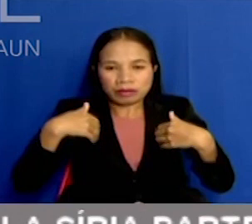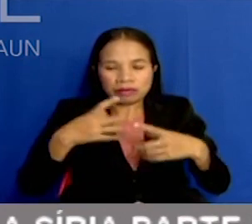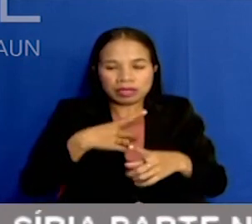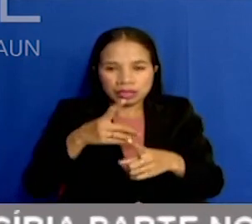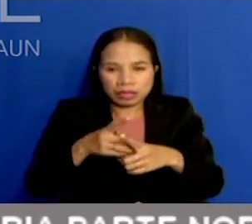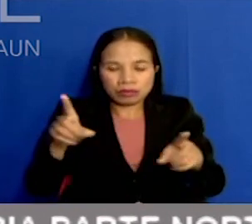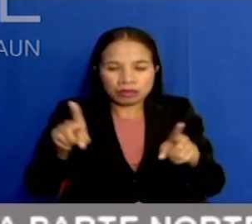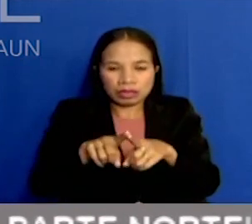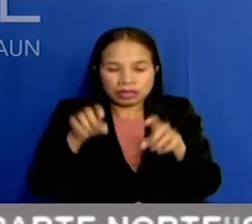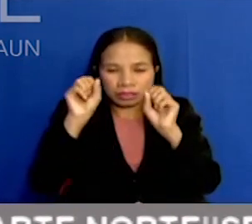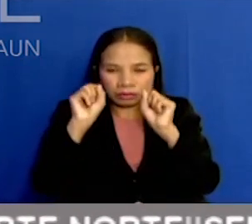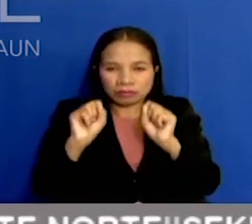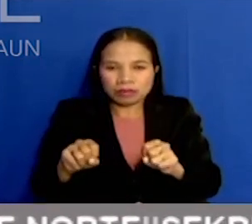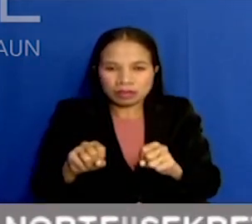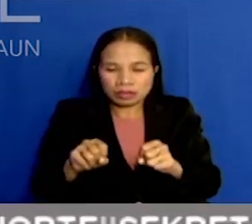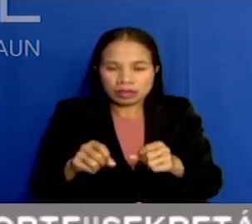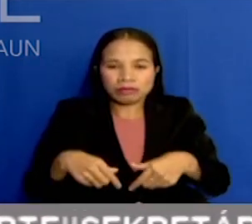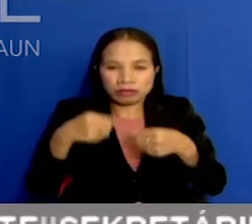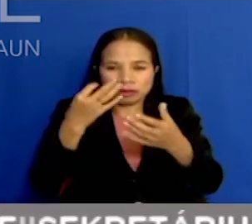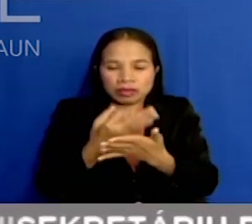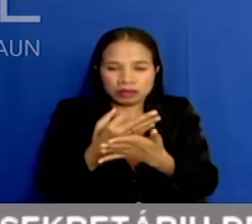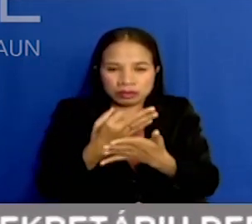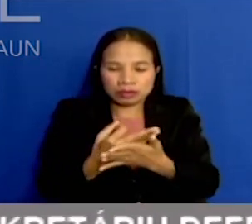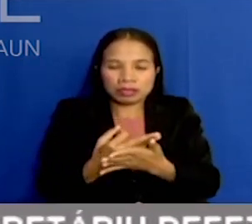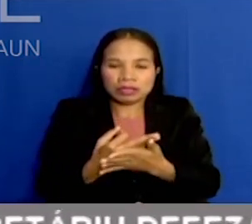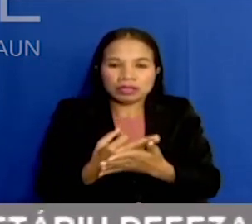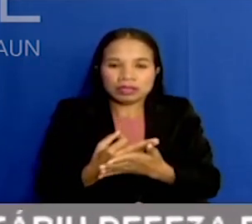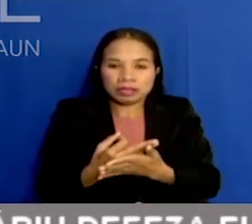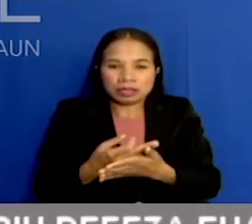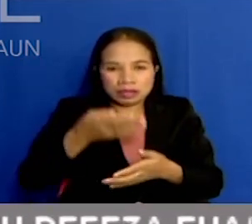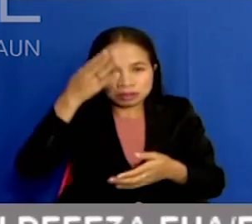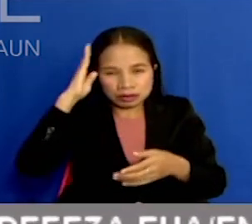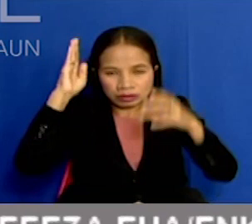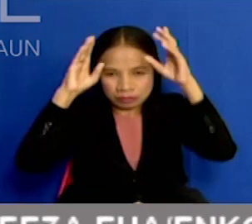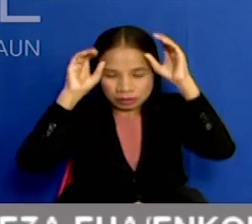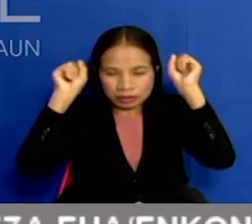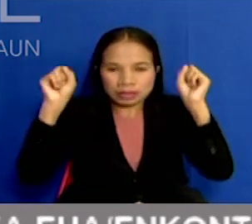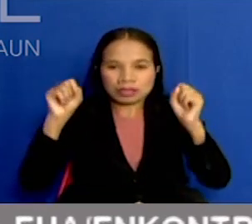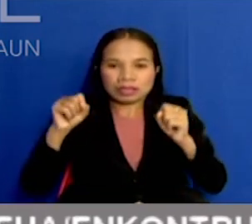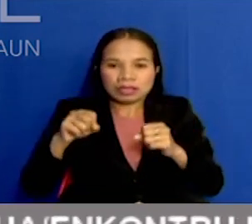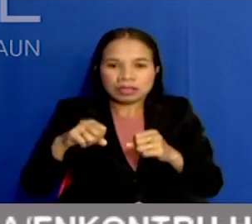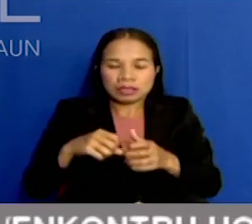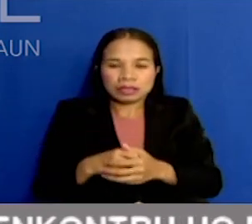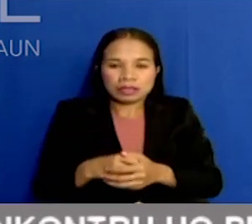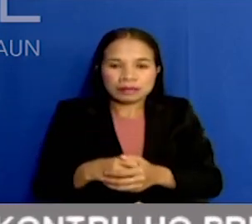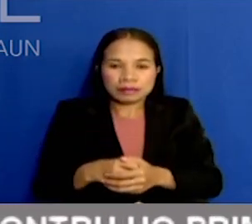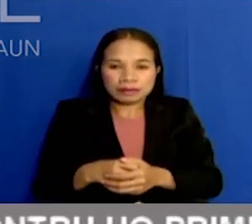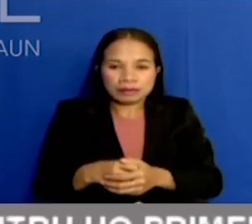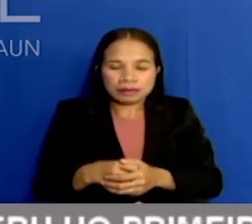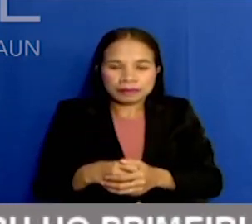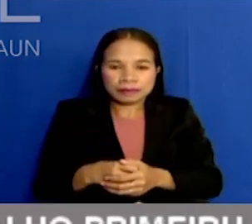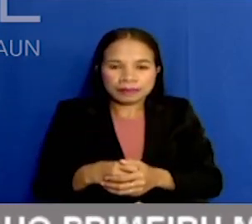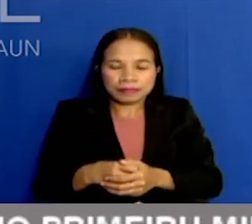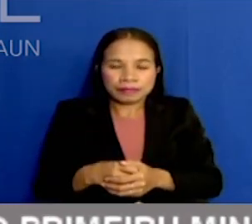hanya sa para atu bele kontrol eta osan nebe ita nia sosialis presiden republika sinor putura major tama osi iha kompetensi pa jabu